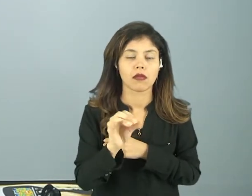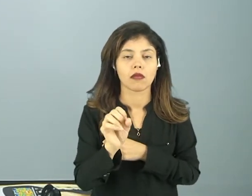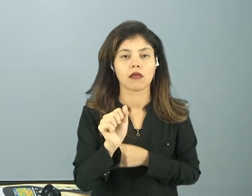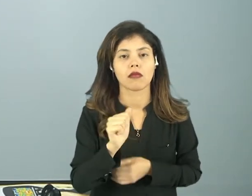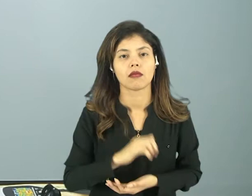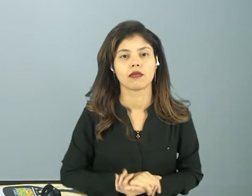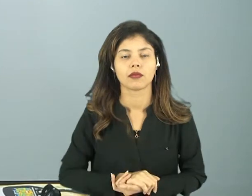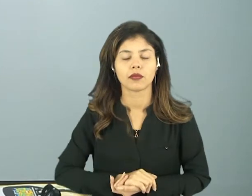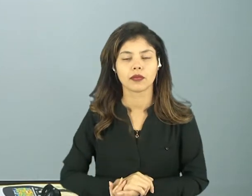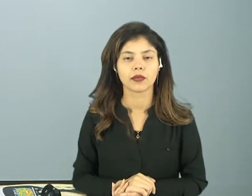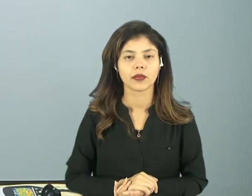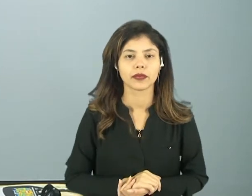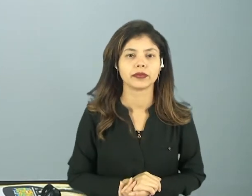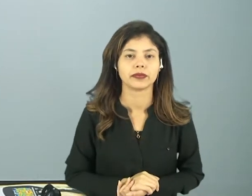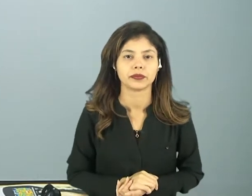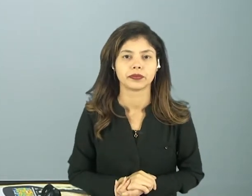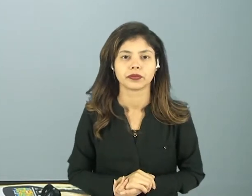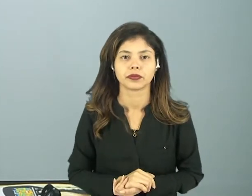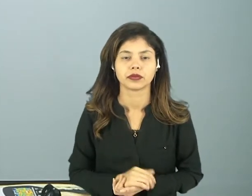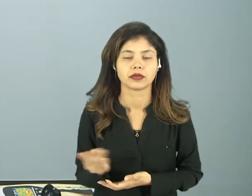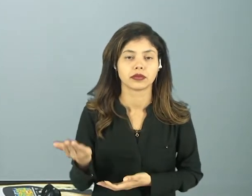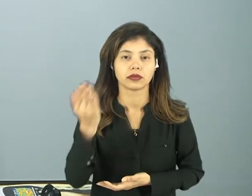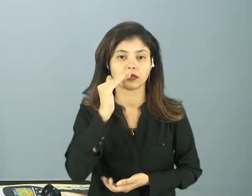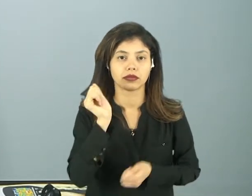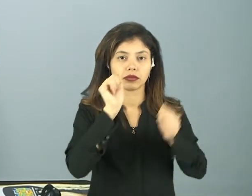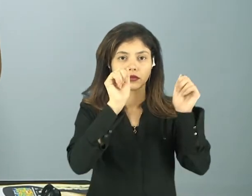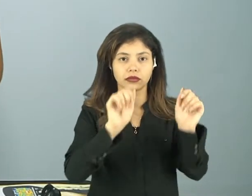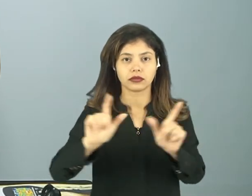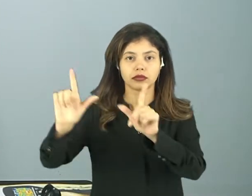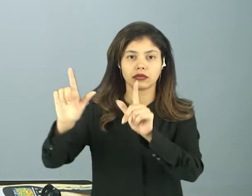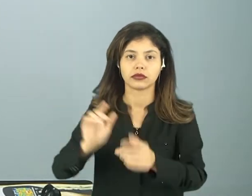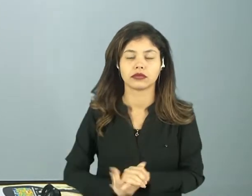certinho? Vamos lá para o próximo.